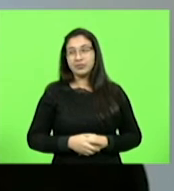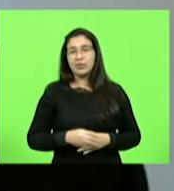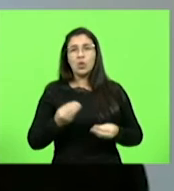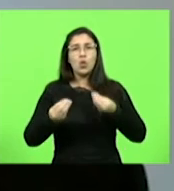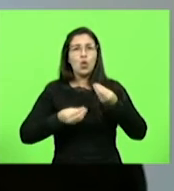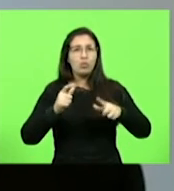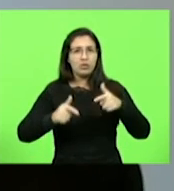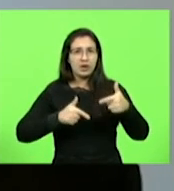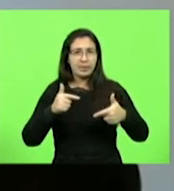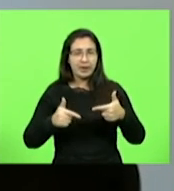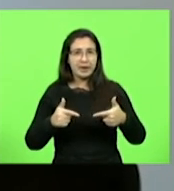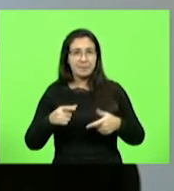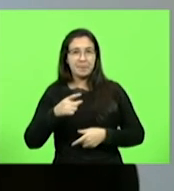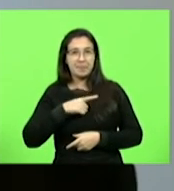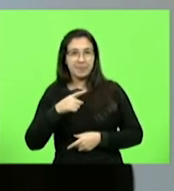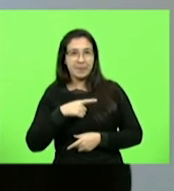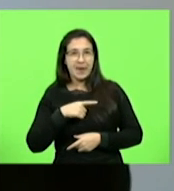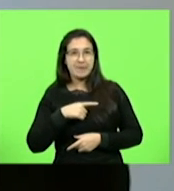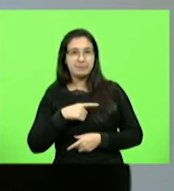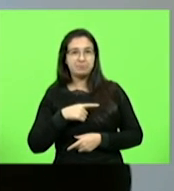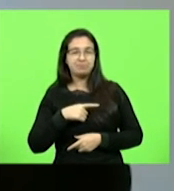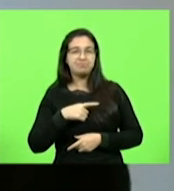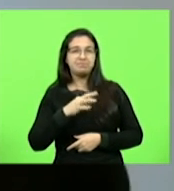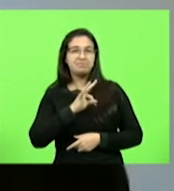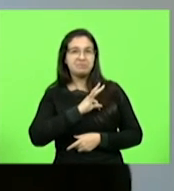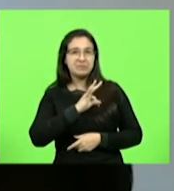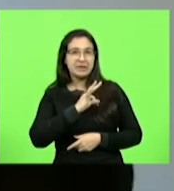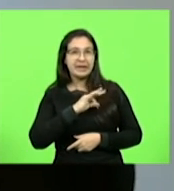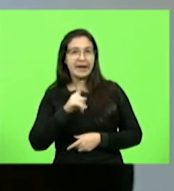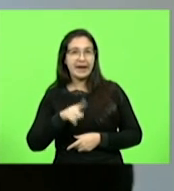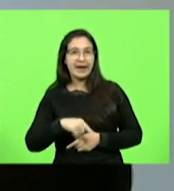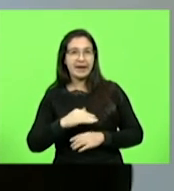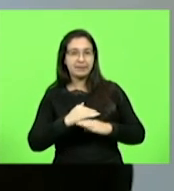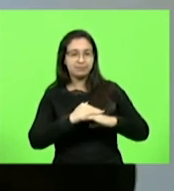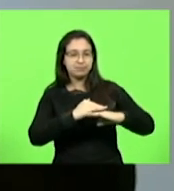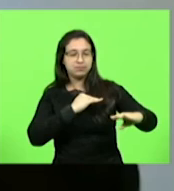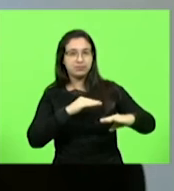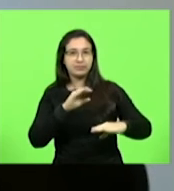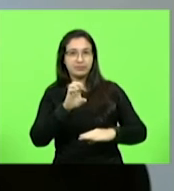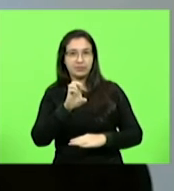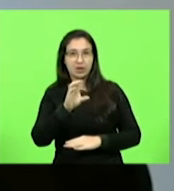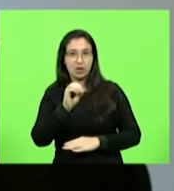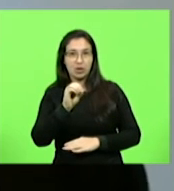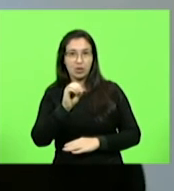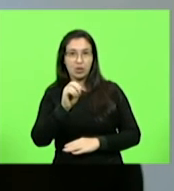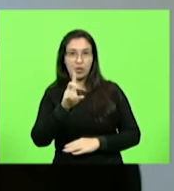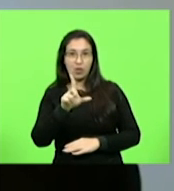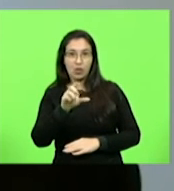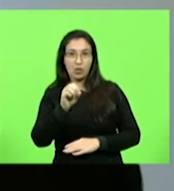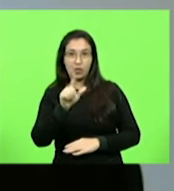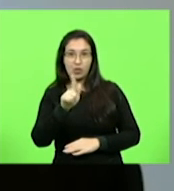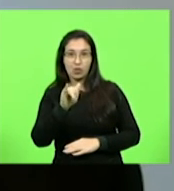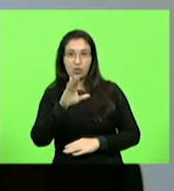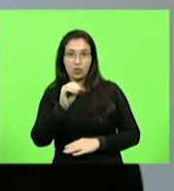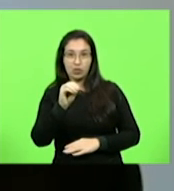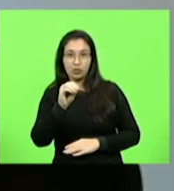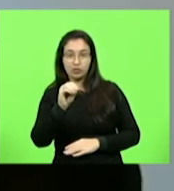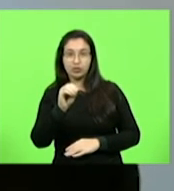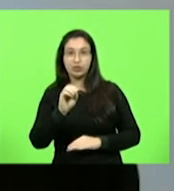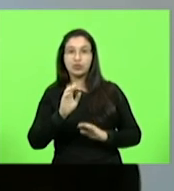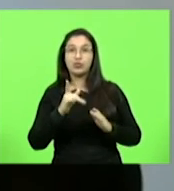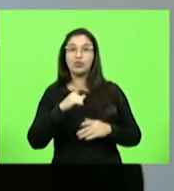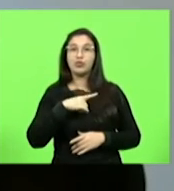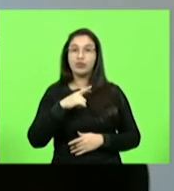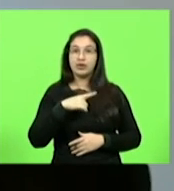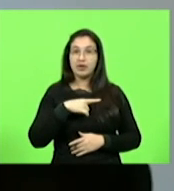trabalhar? Existe uma técnica que é chamada asfalto ecológico, que caiu a patente em 1940 nos